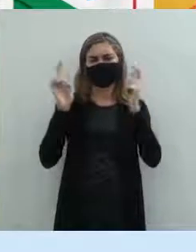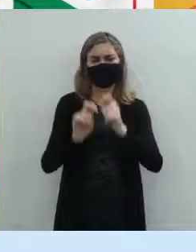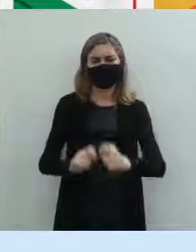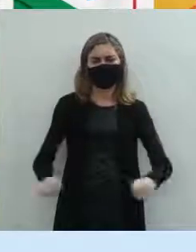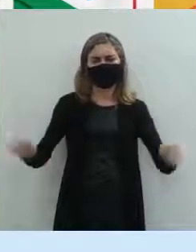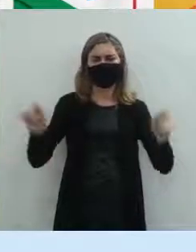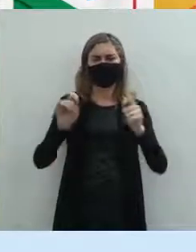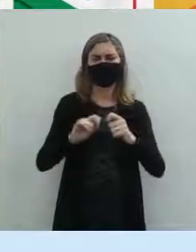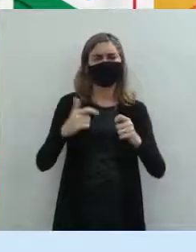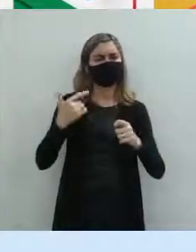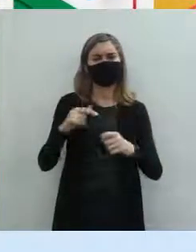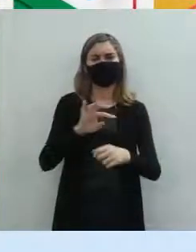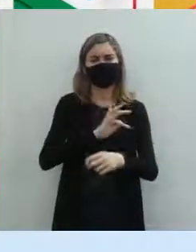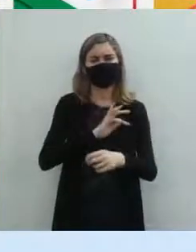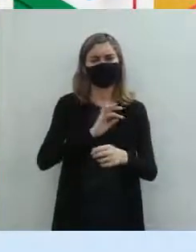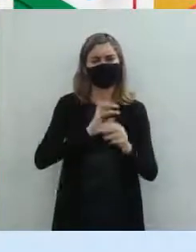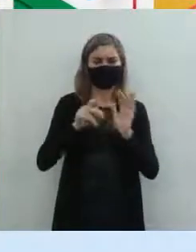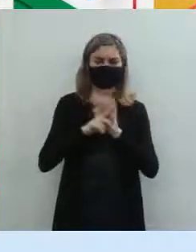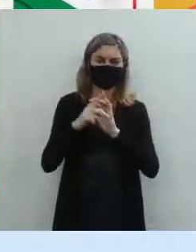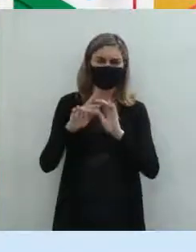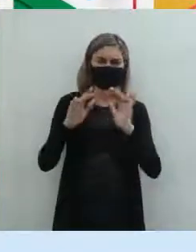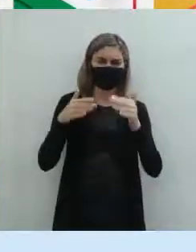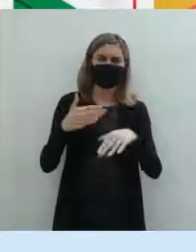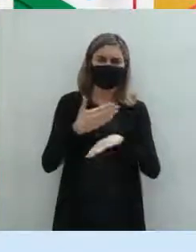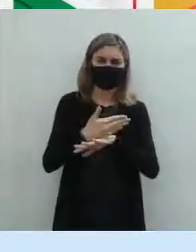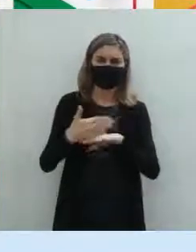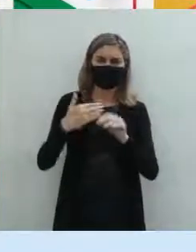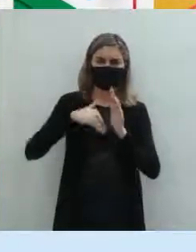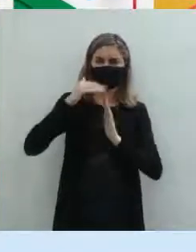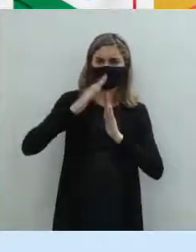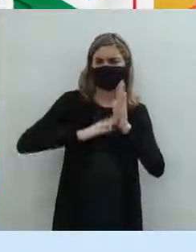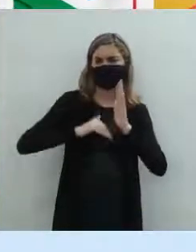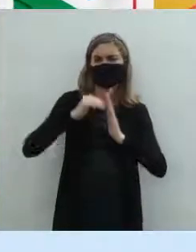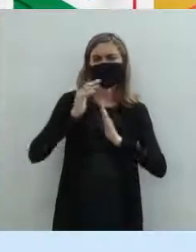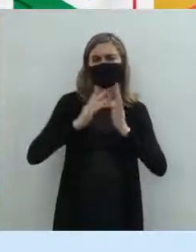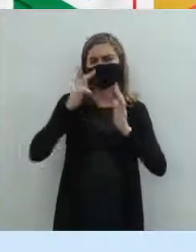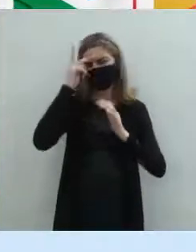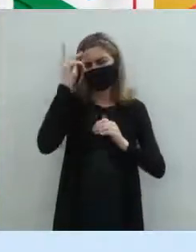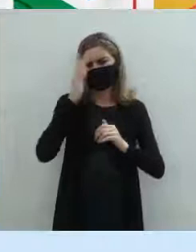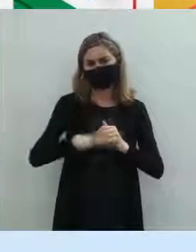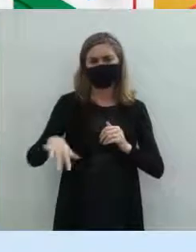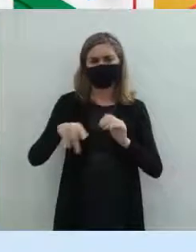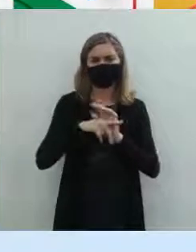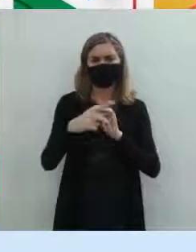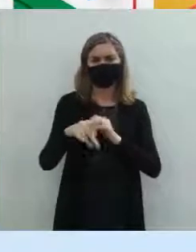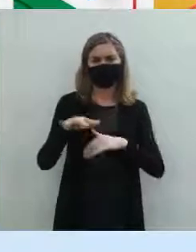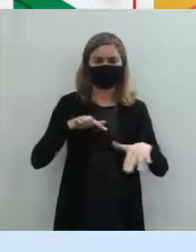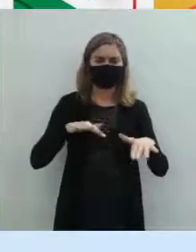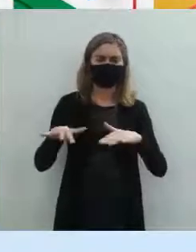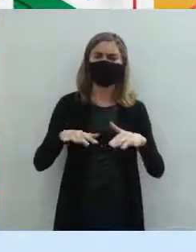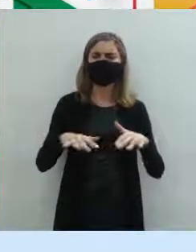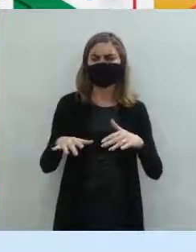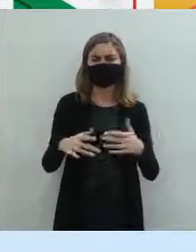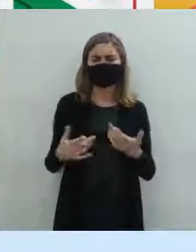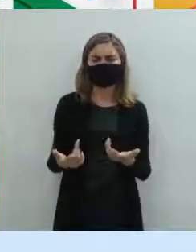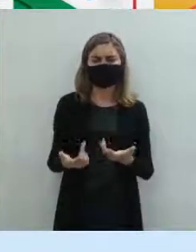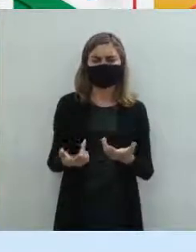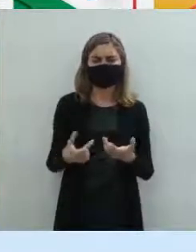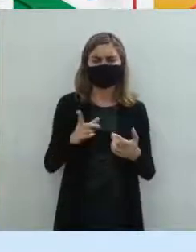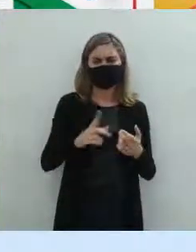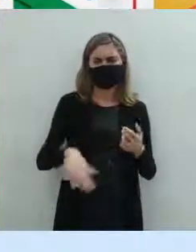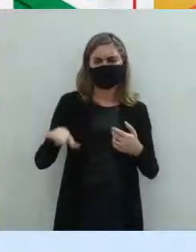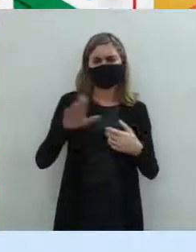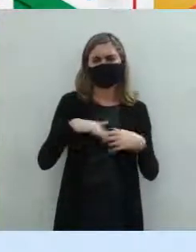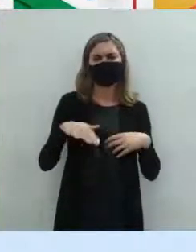seja, não tem uma técnica específica para começar a pintar. Simplesmente as pessoas que fazem parte desse movimento, elas